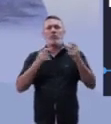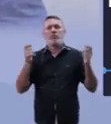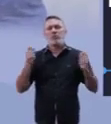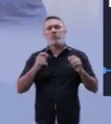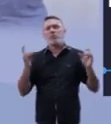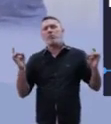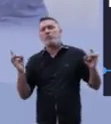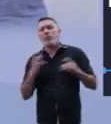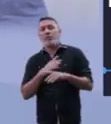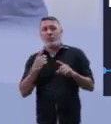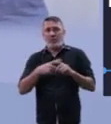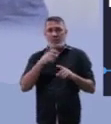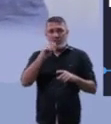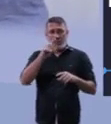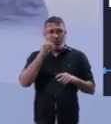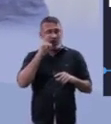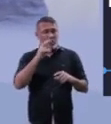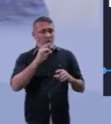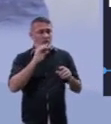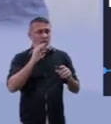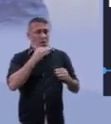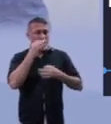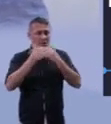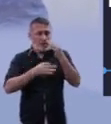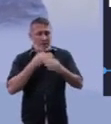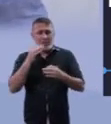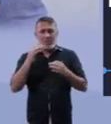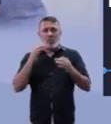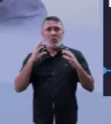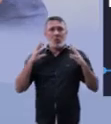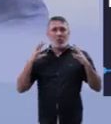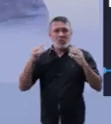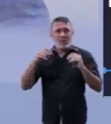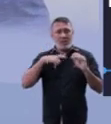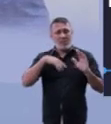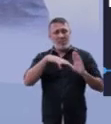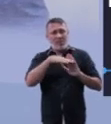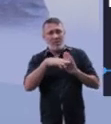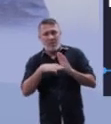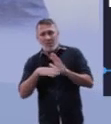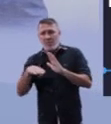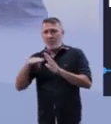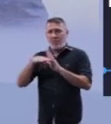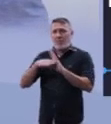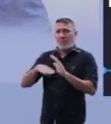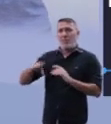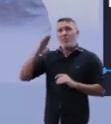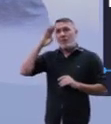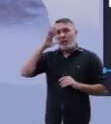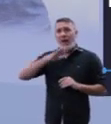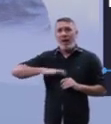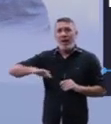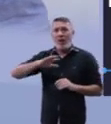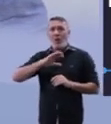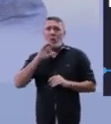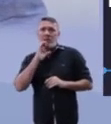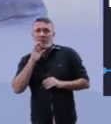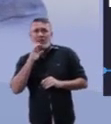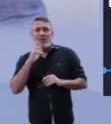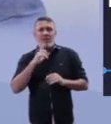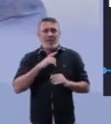argumento suficiente. Porque se você for olhar em todas as estratégias argumentativas, em todas, principalmente a área